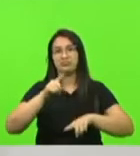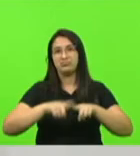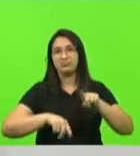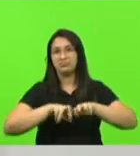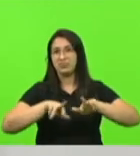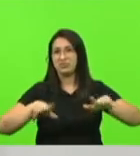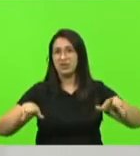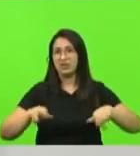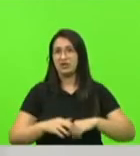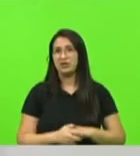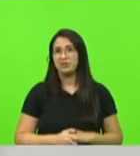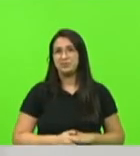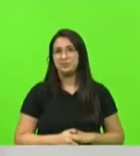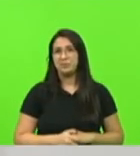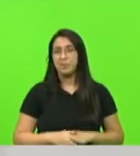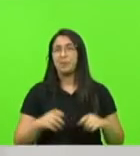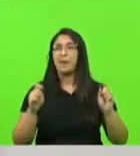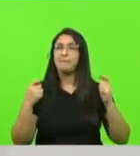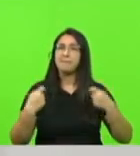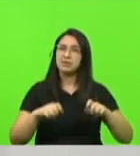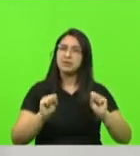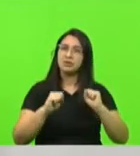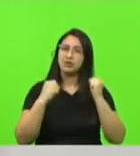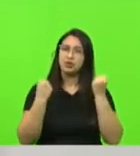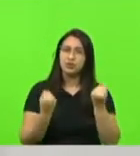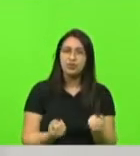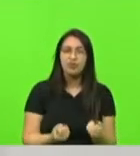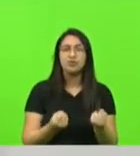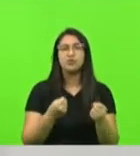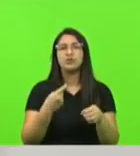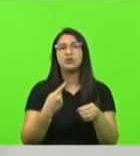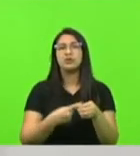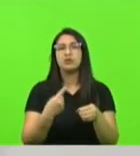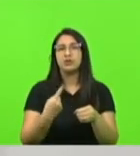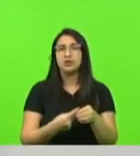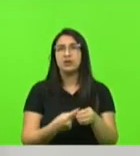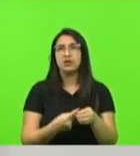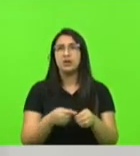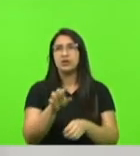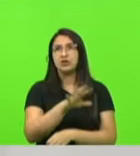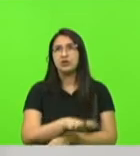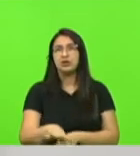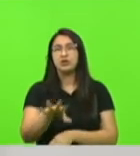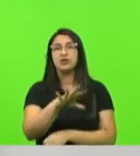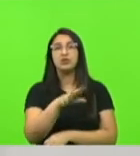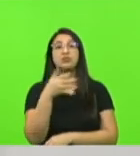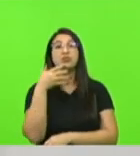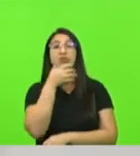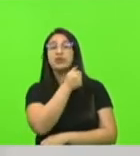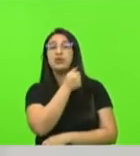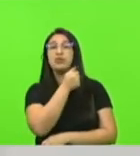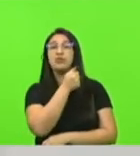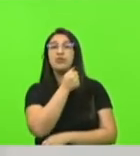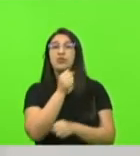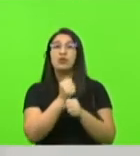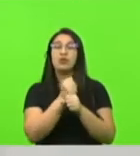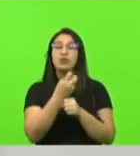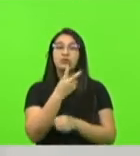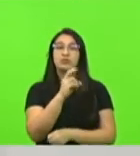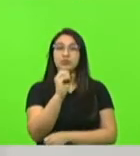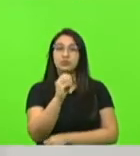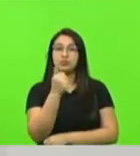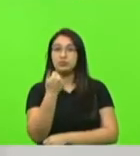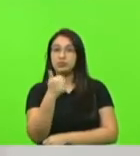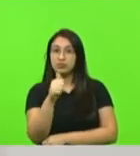a comunidade, um esforço de toda uma cidade e de uma região, salvou esse hospital em 2011 e que hoje